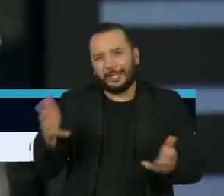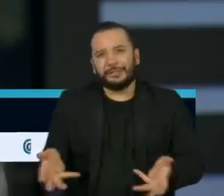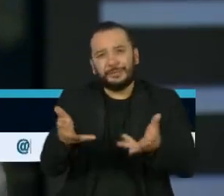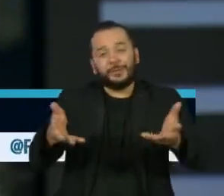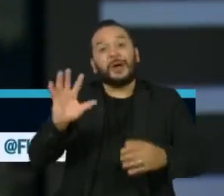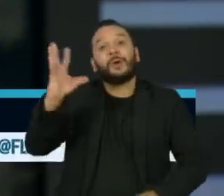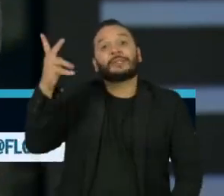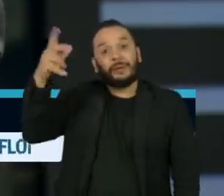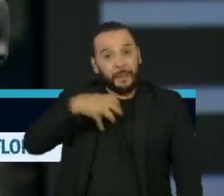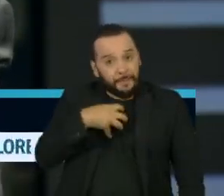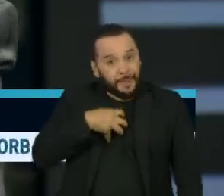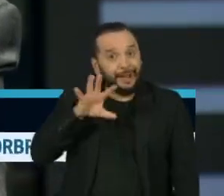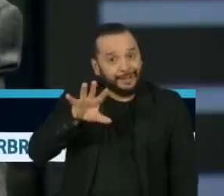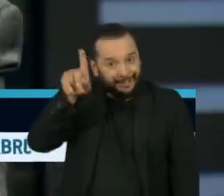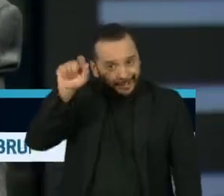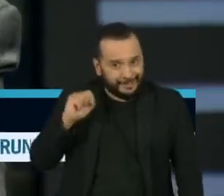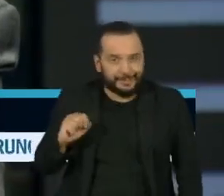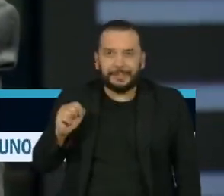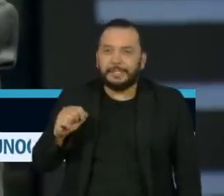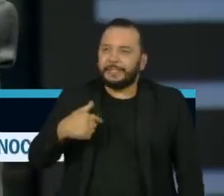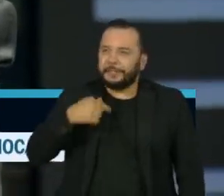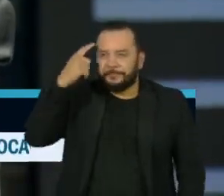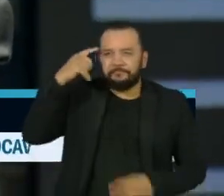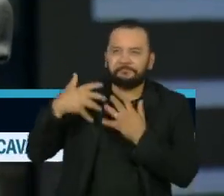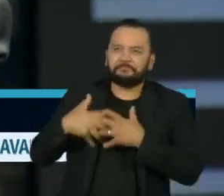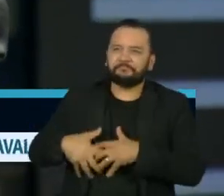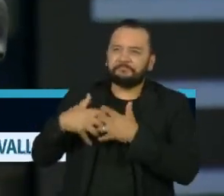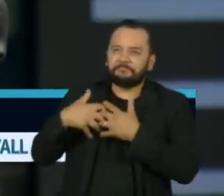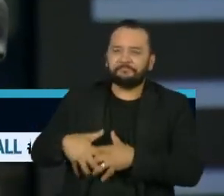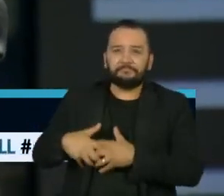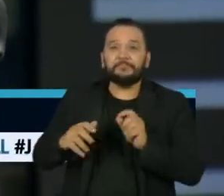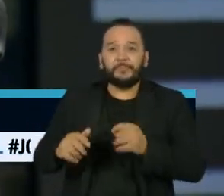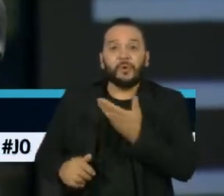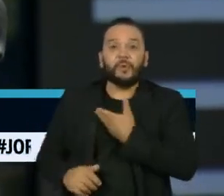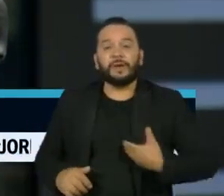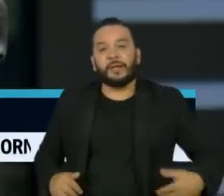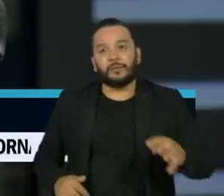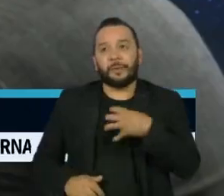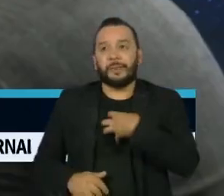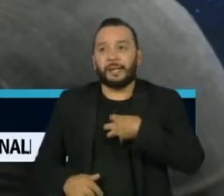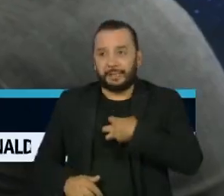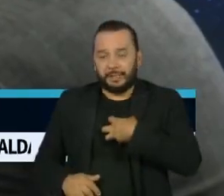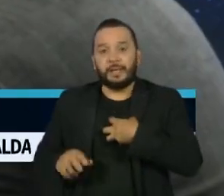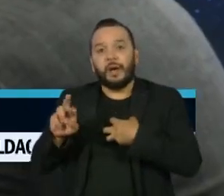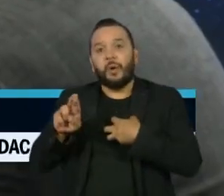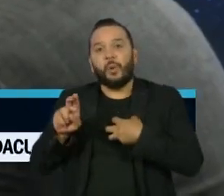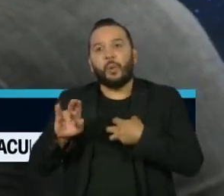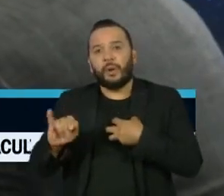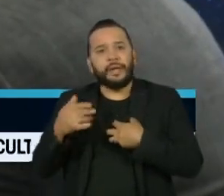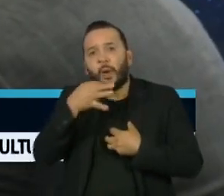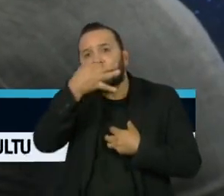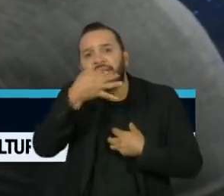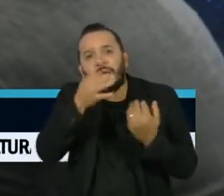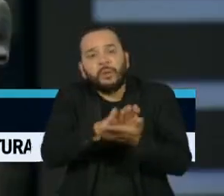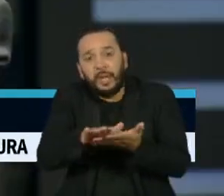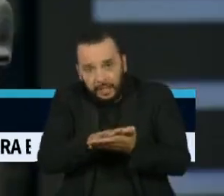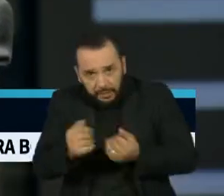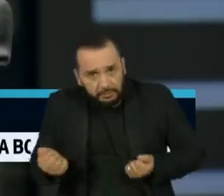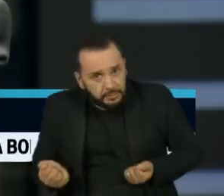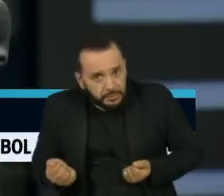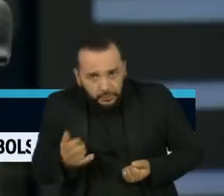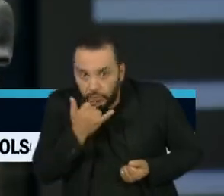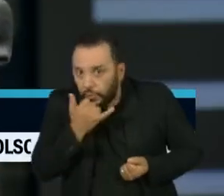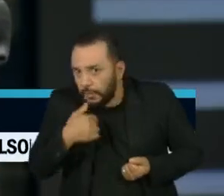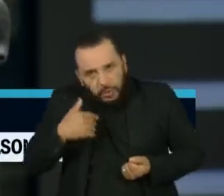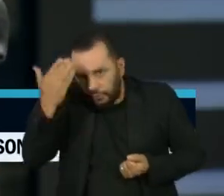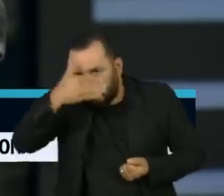Bahia. Algumas coisas eu fiquei pensando sobre o caso. O governador da Bahia até agora, Rui Costa, não se pronunciou. Se eu estiver enganado, me